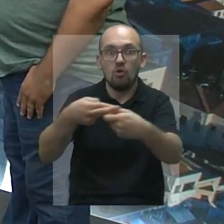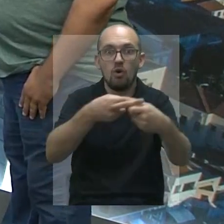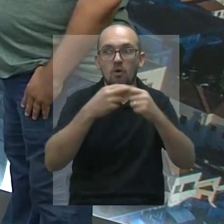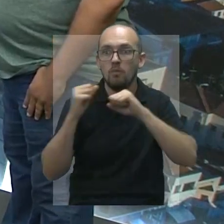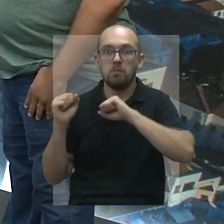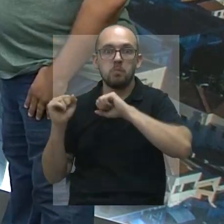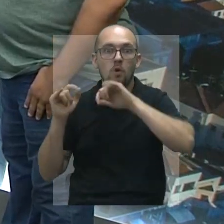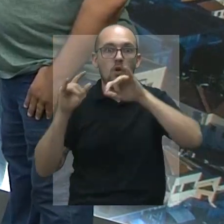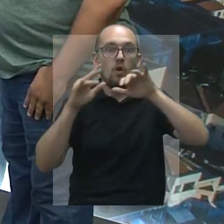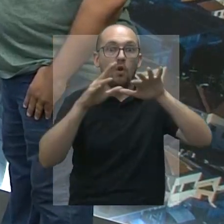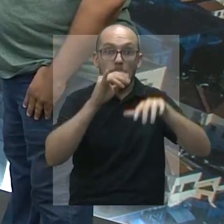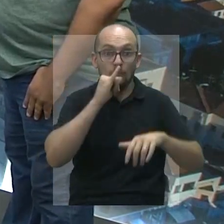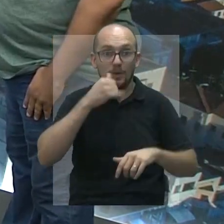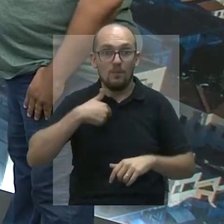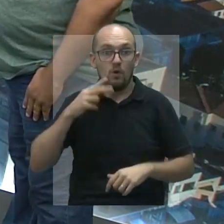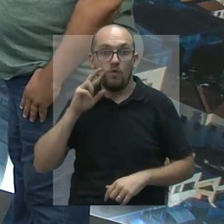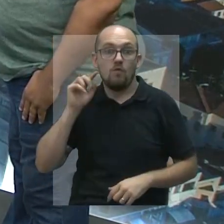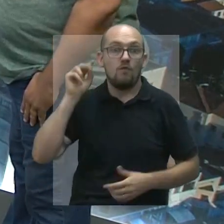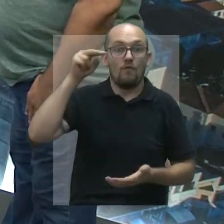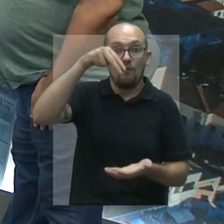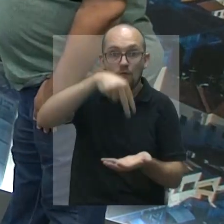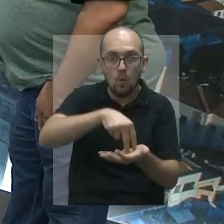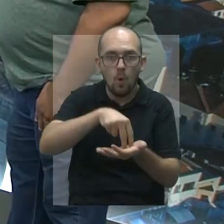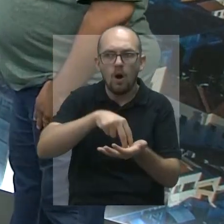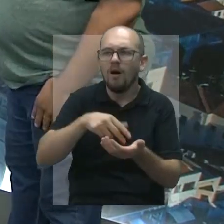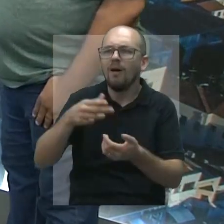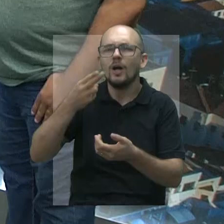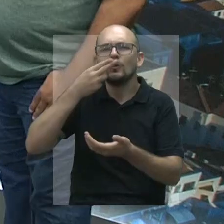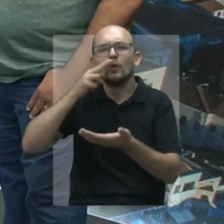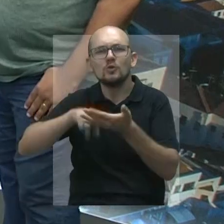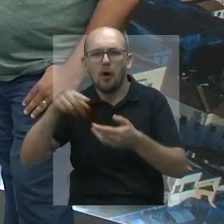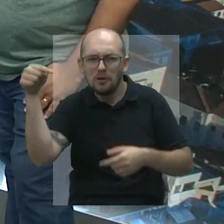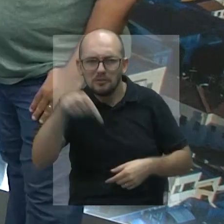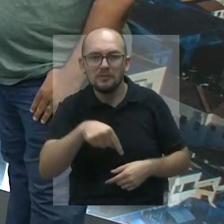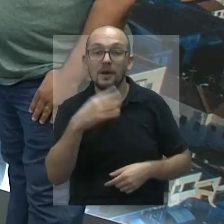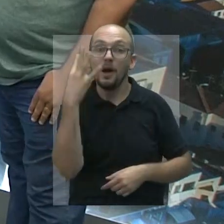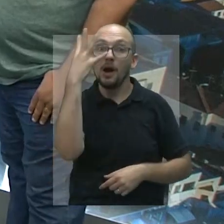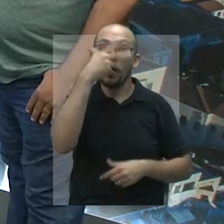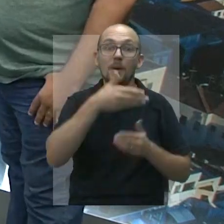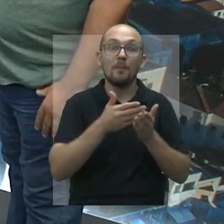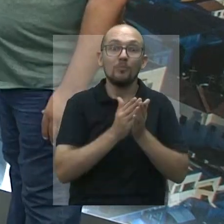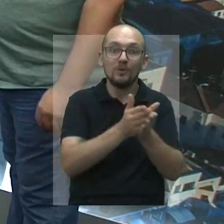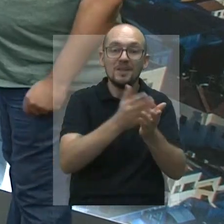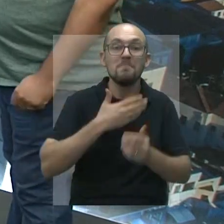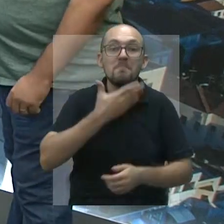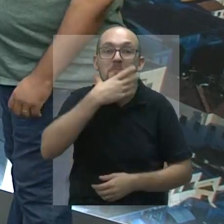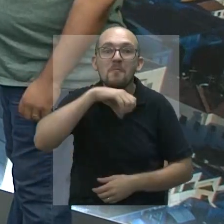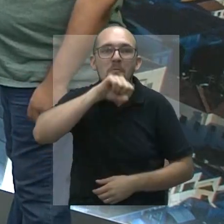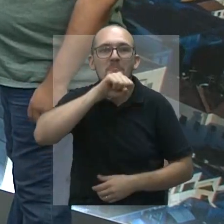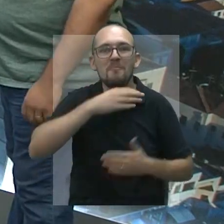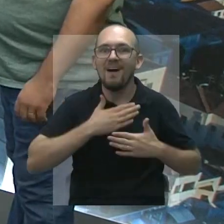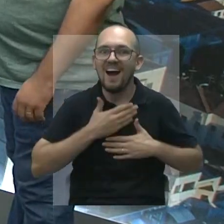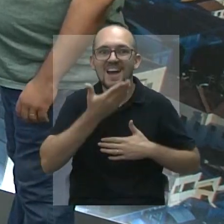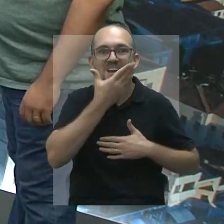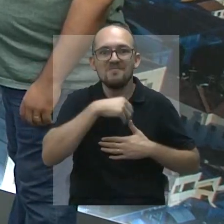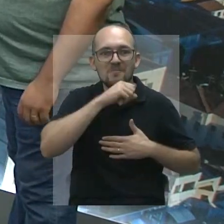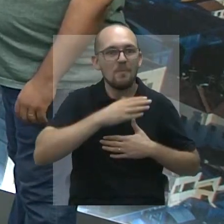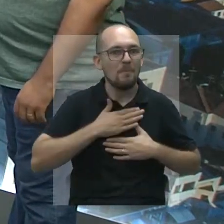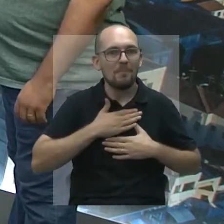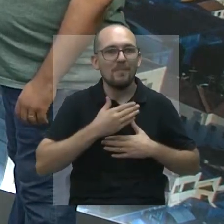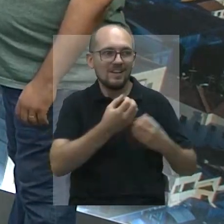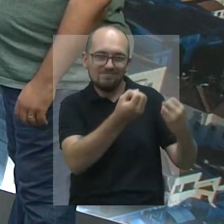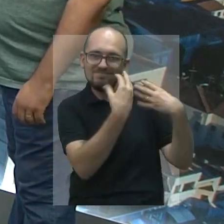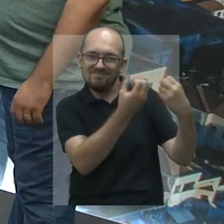ao estádio Zezinho Magalhães, são daqui da região, Dois Córregos, Barra Bonita. Meu pai mesmo, que me fez me tornar um galo